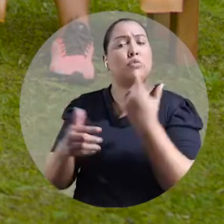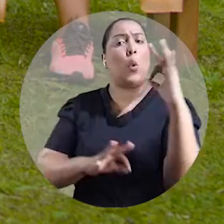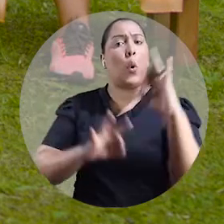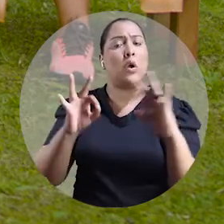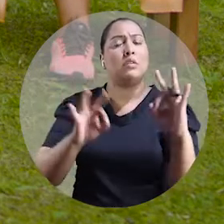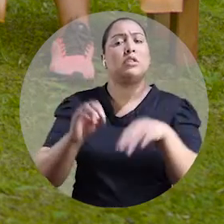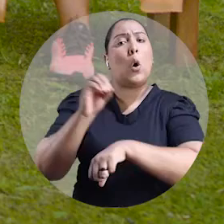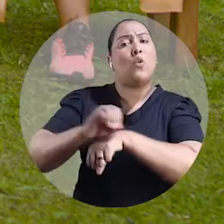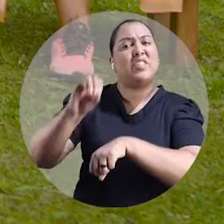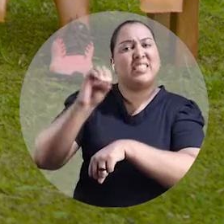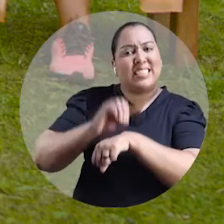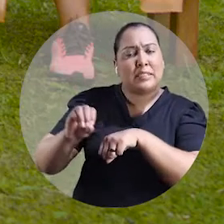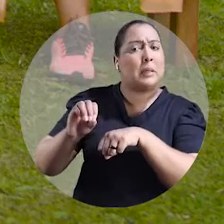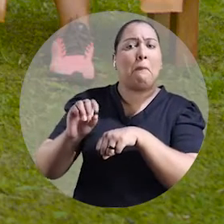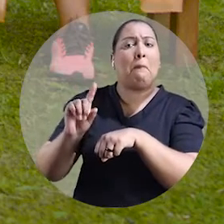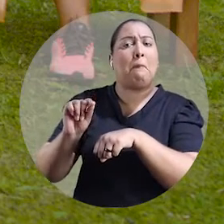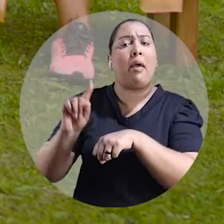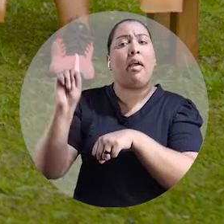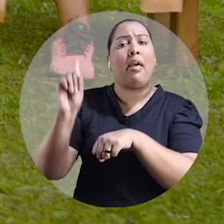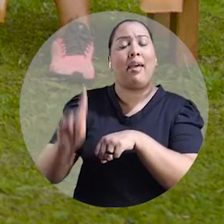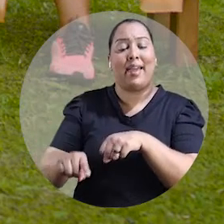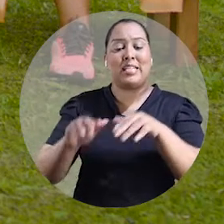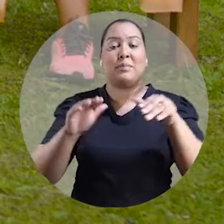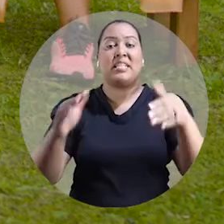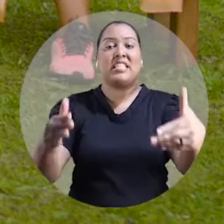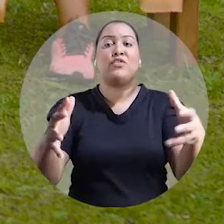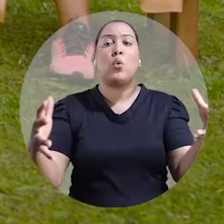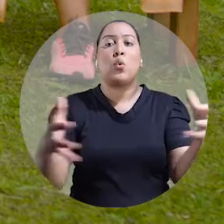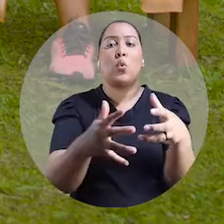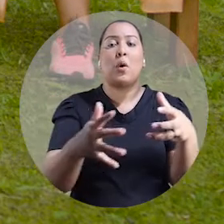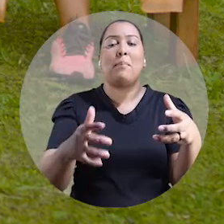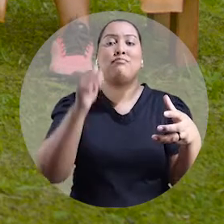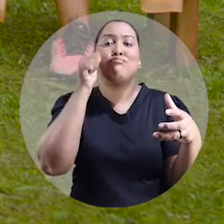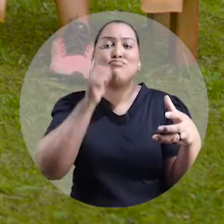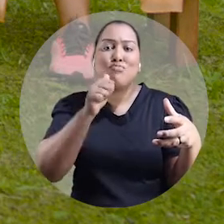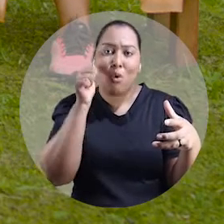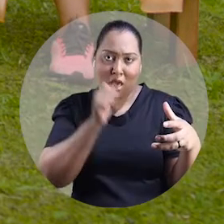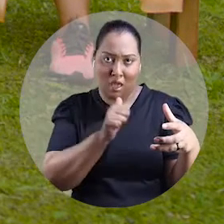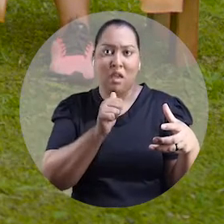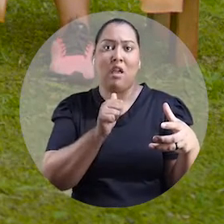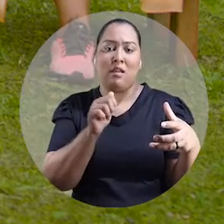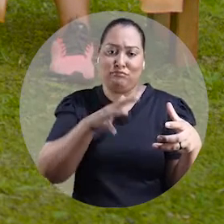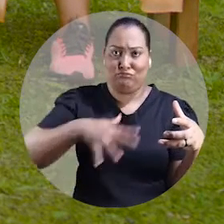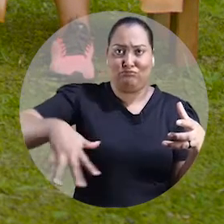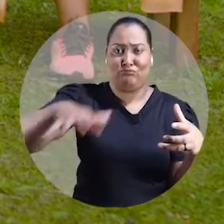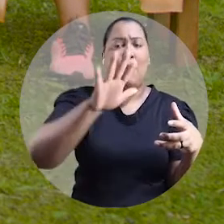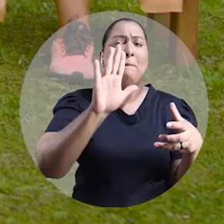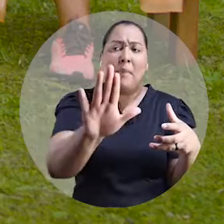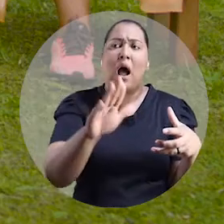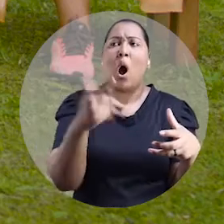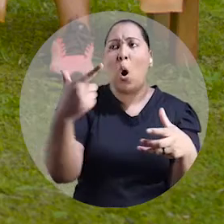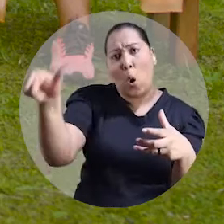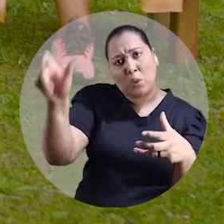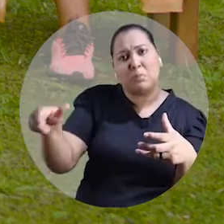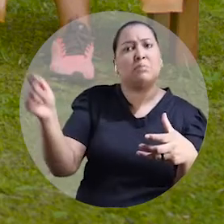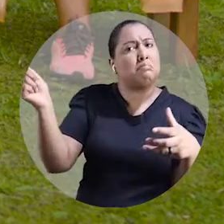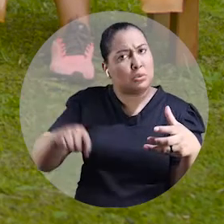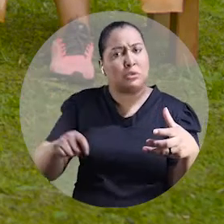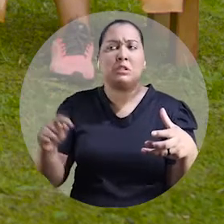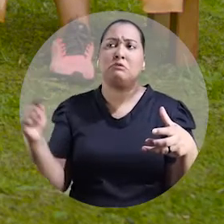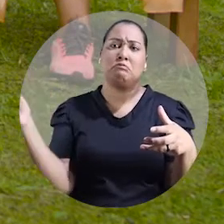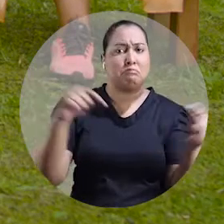as oficinas voltadas prioritariamente para o grupo feminino, mas aberta a